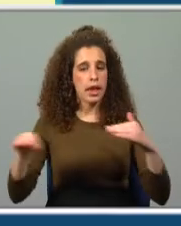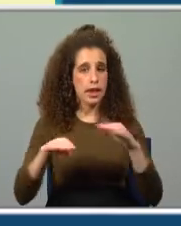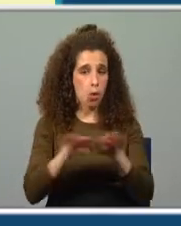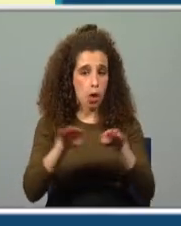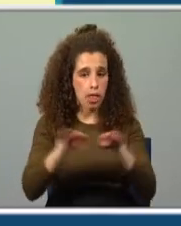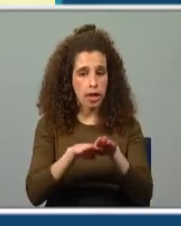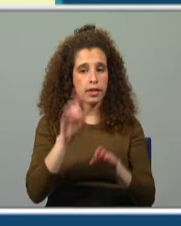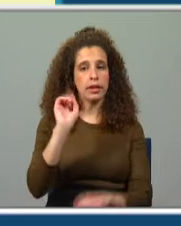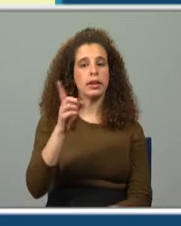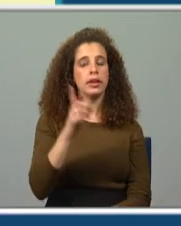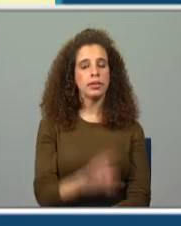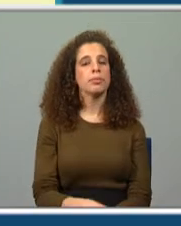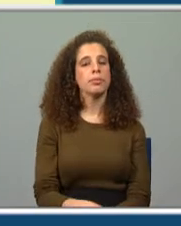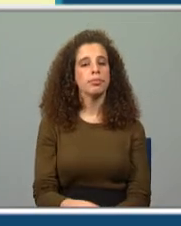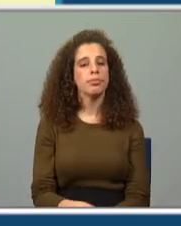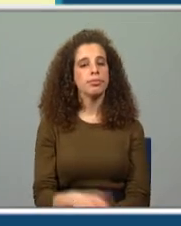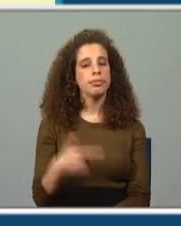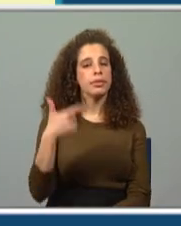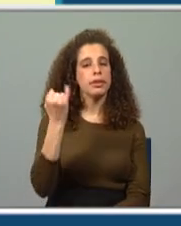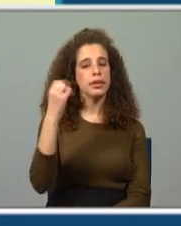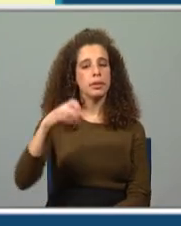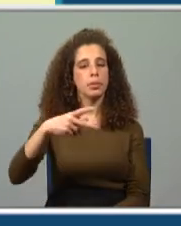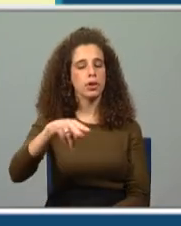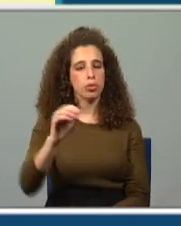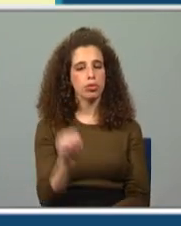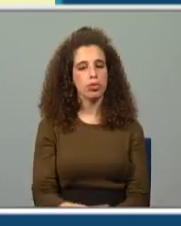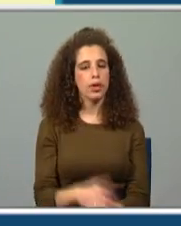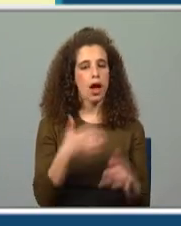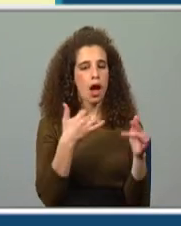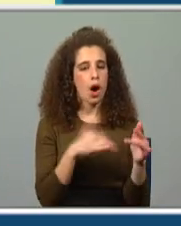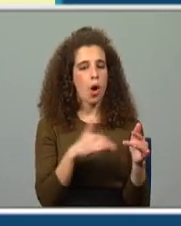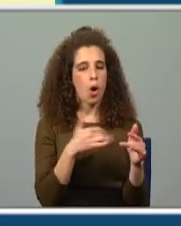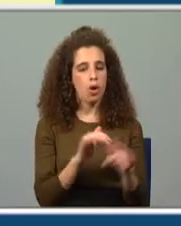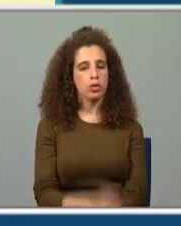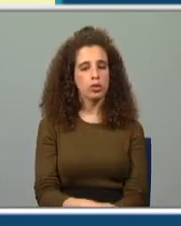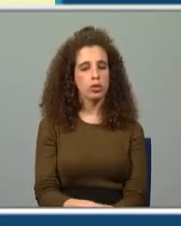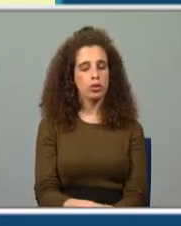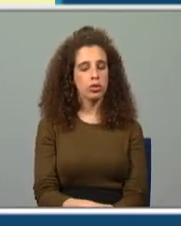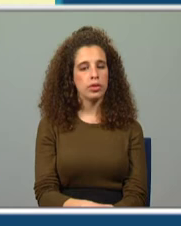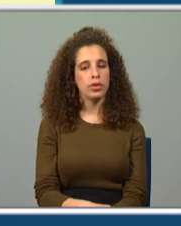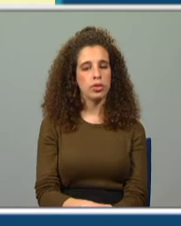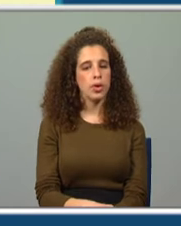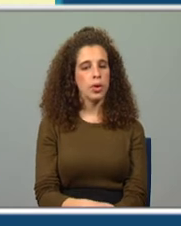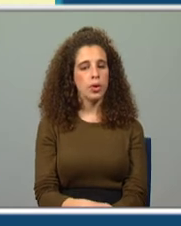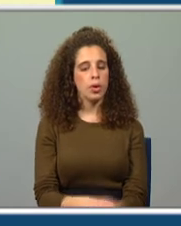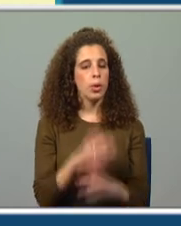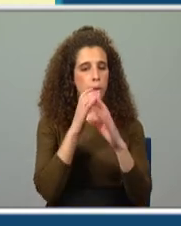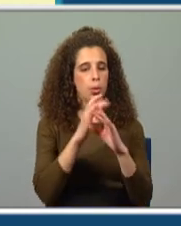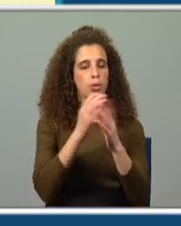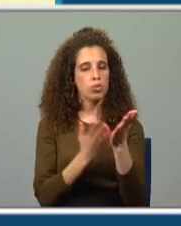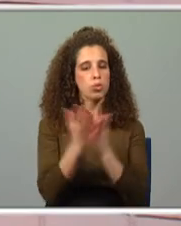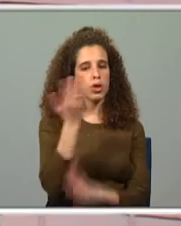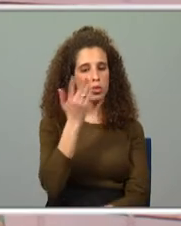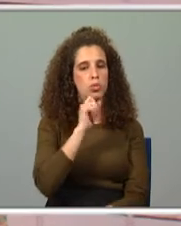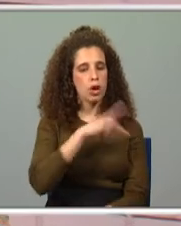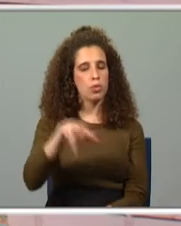instrumentos? Percussão, tímpanos. Temos as cordas e os sopros. Depois, ao longo do bloco, vamos